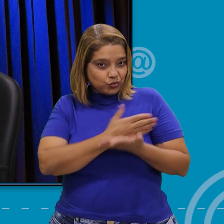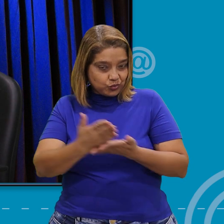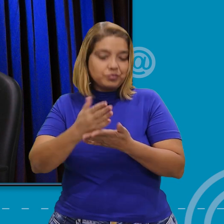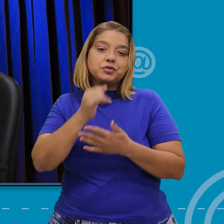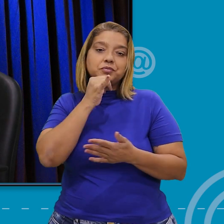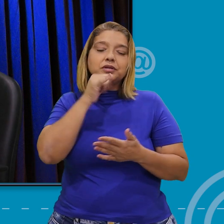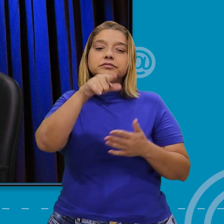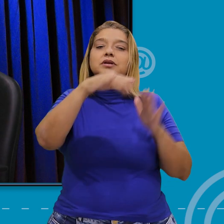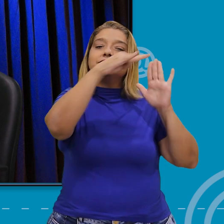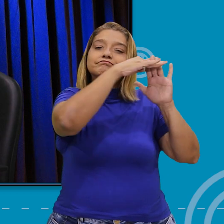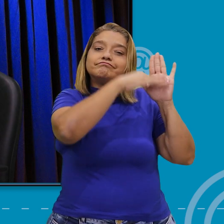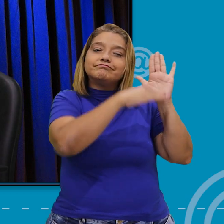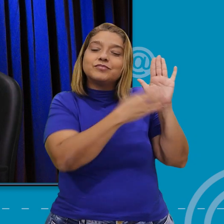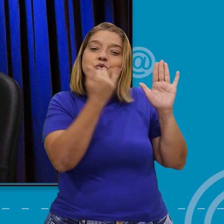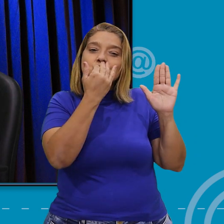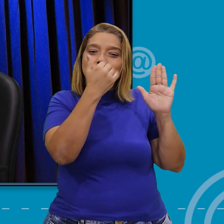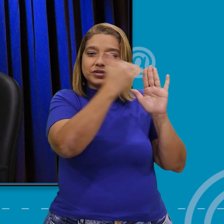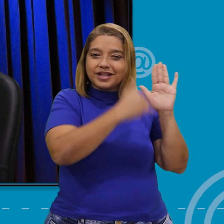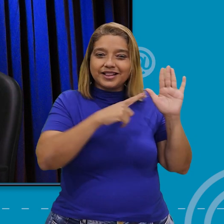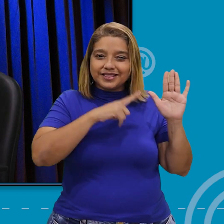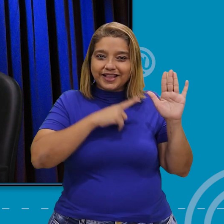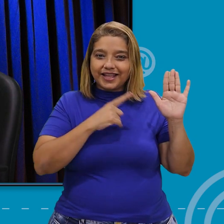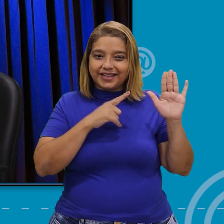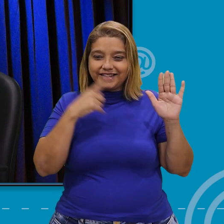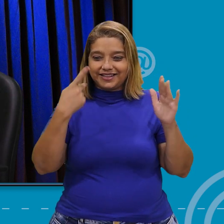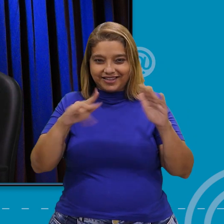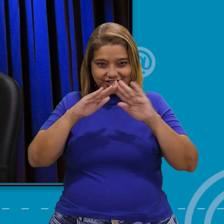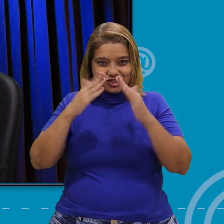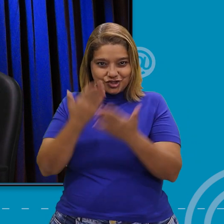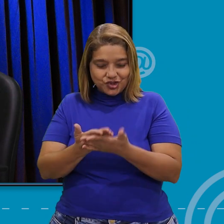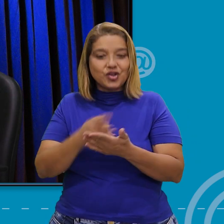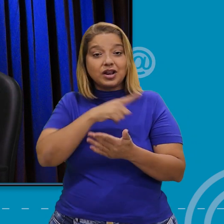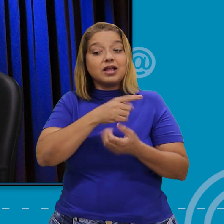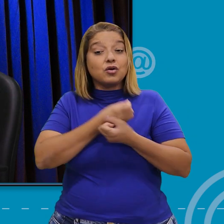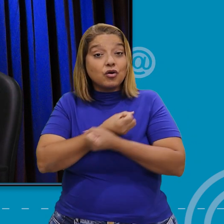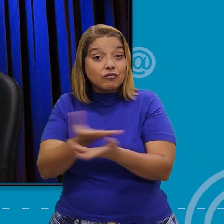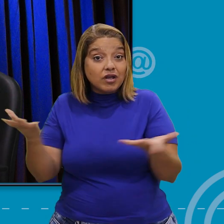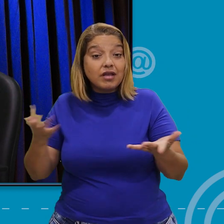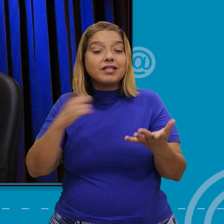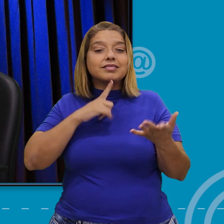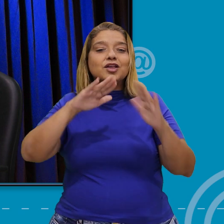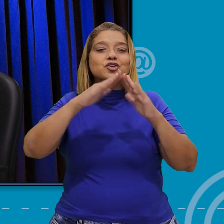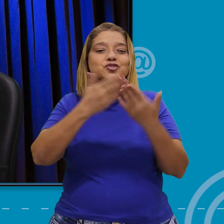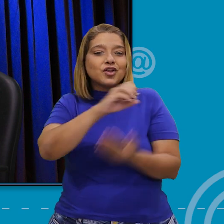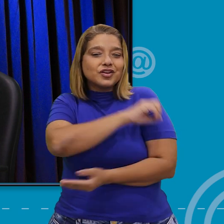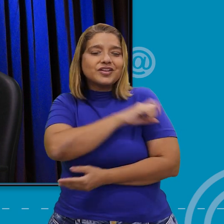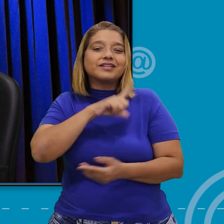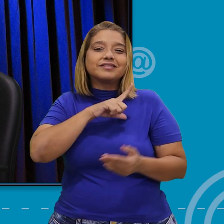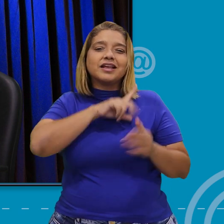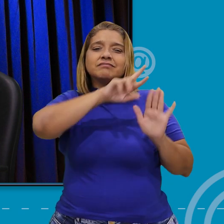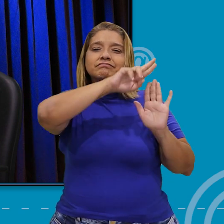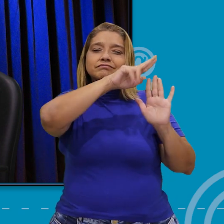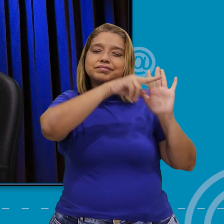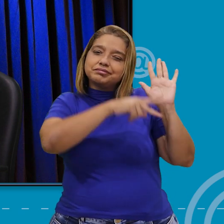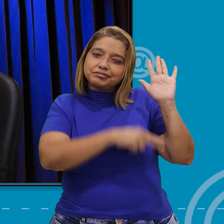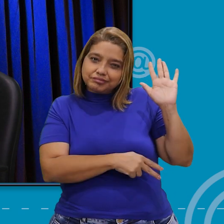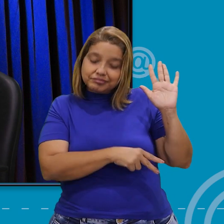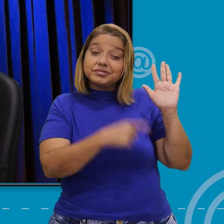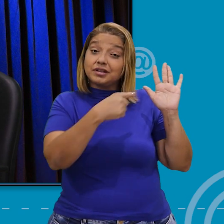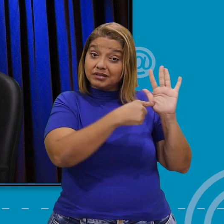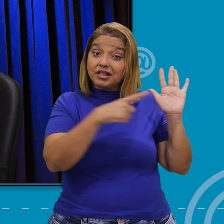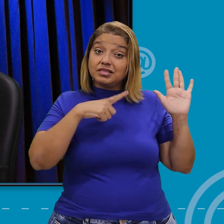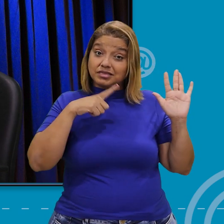E assim, o próprio cardápio, né, da alimentação escolar, que é ofertado ali no CMEI, aquela variedade que